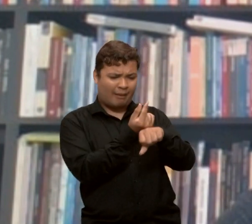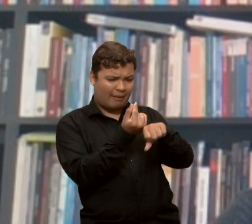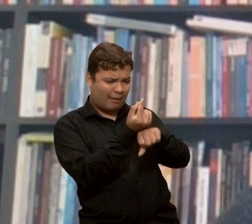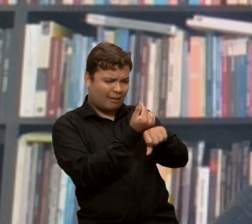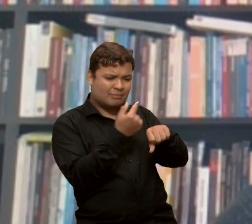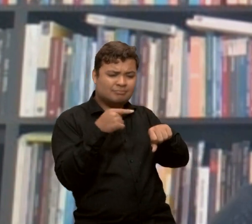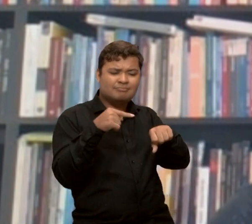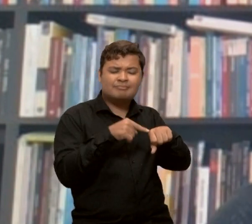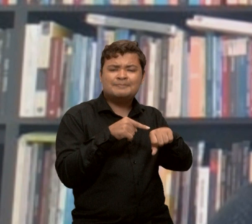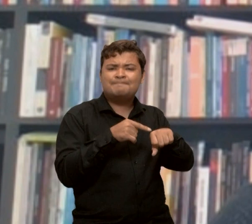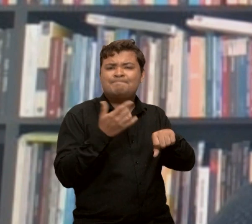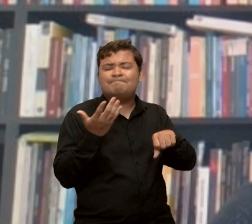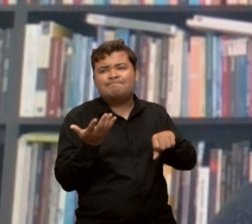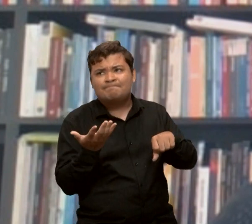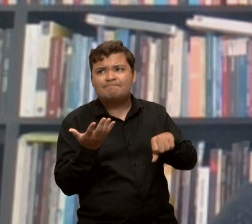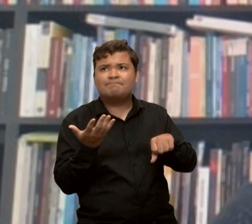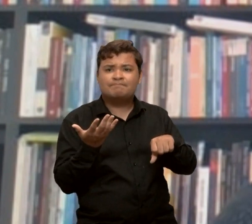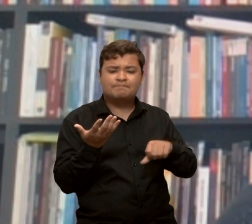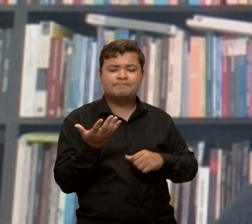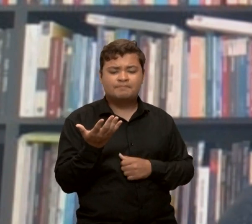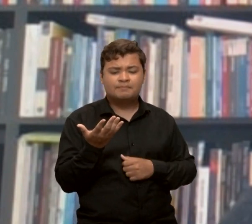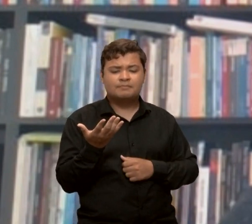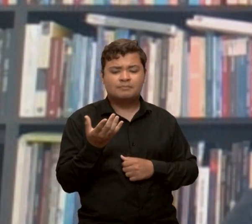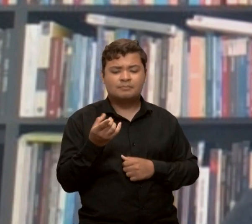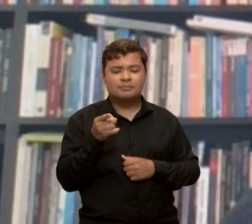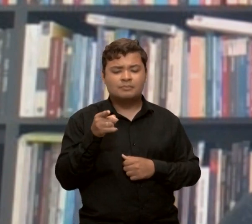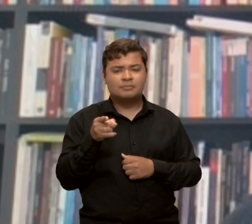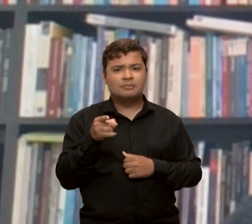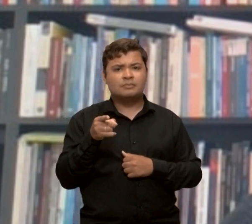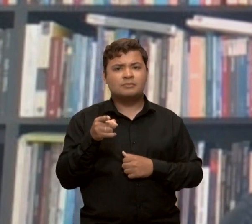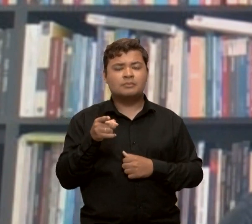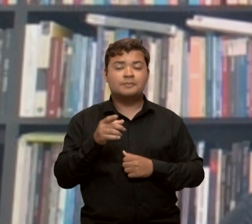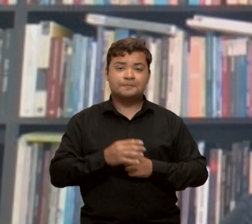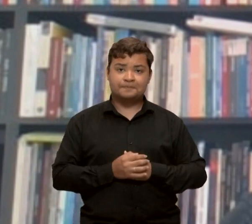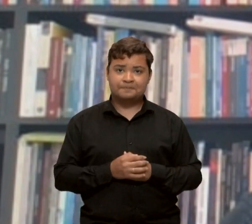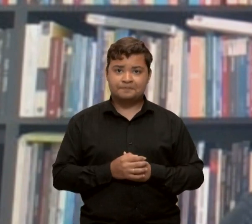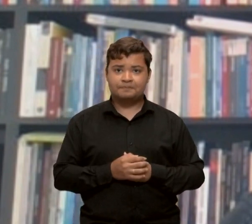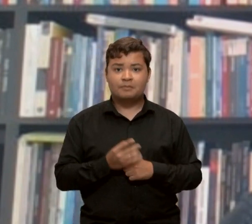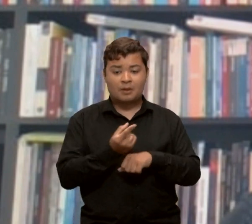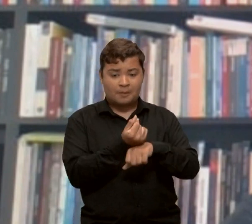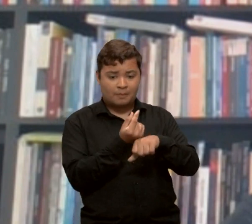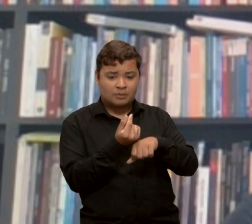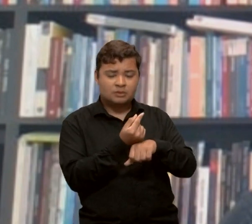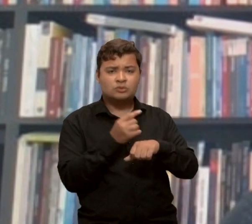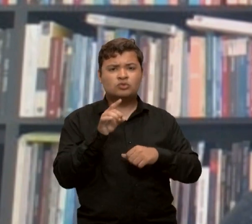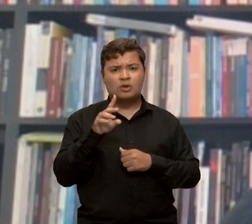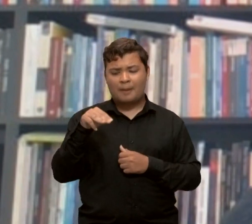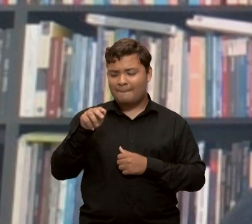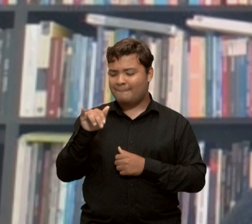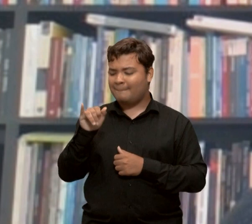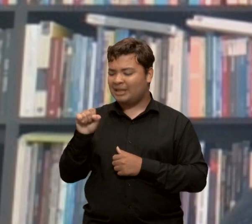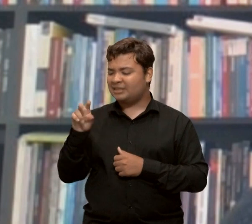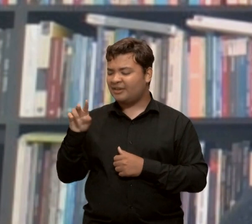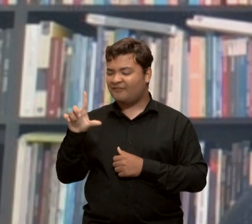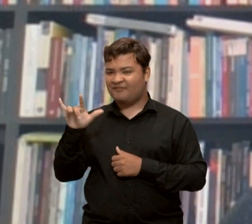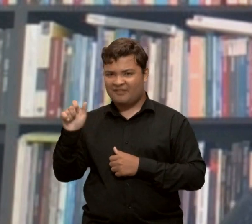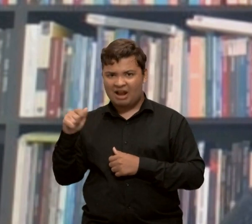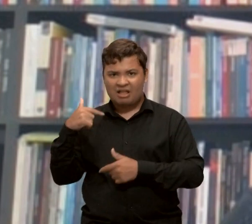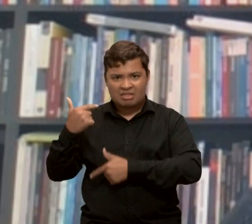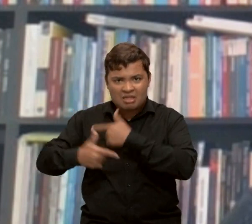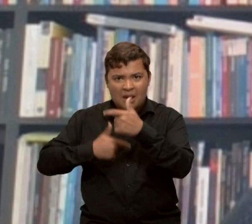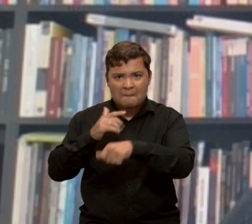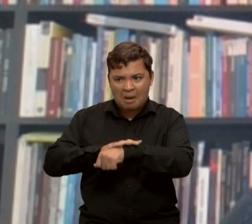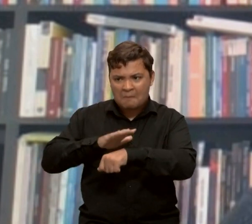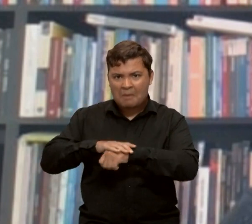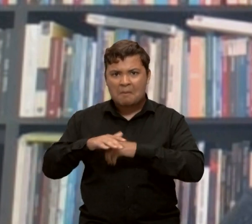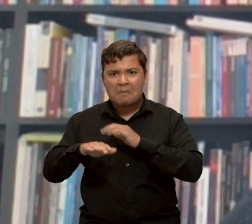naquela questão do marxismo primário, né? De você ter a extração da mais-valia do trabalhador braçal,